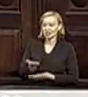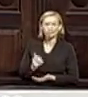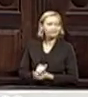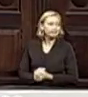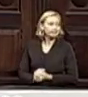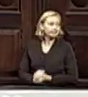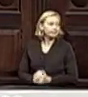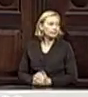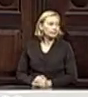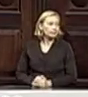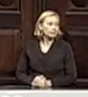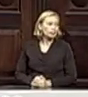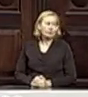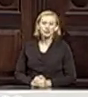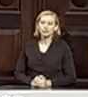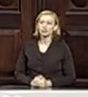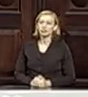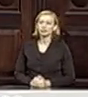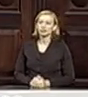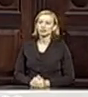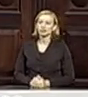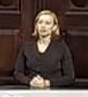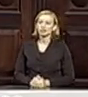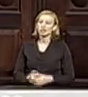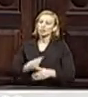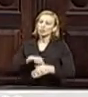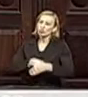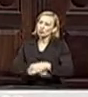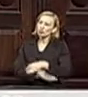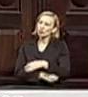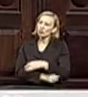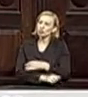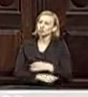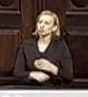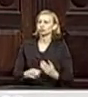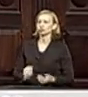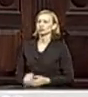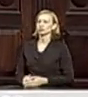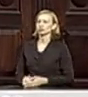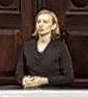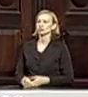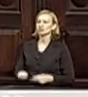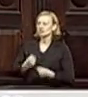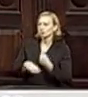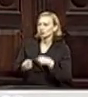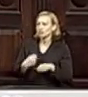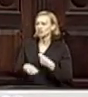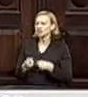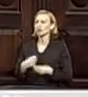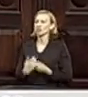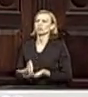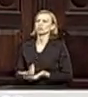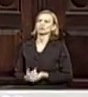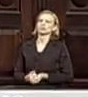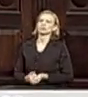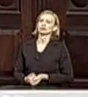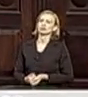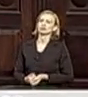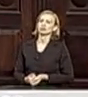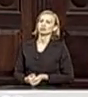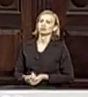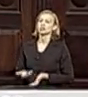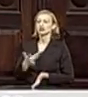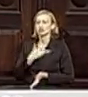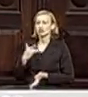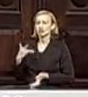público. Aprofundam a gestão por meio das organizações sociais ou da Fundação